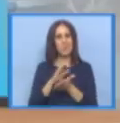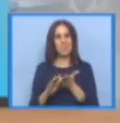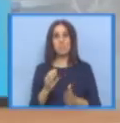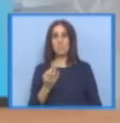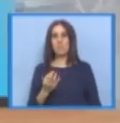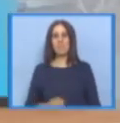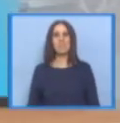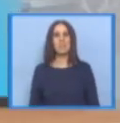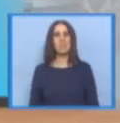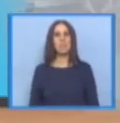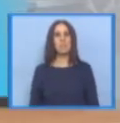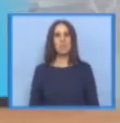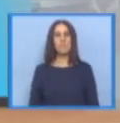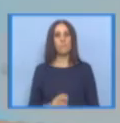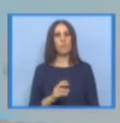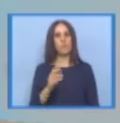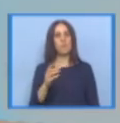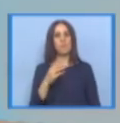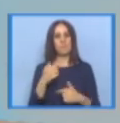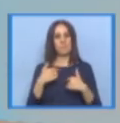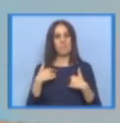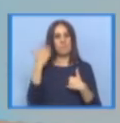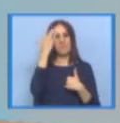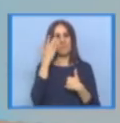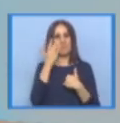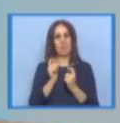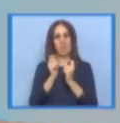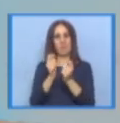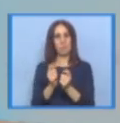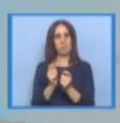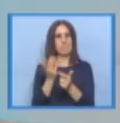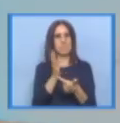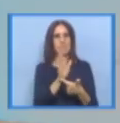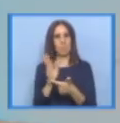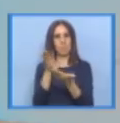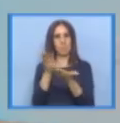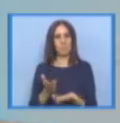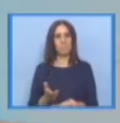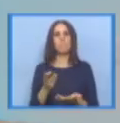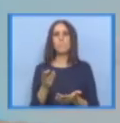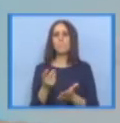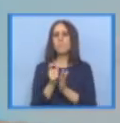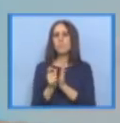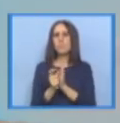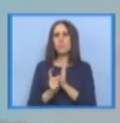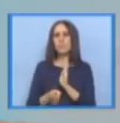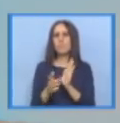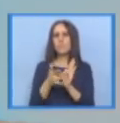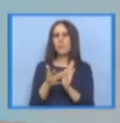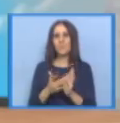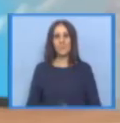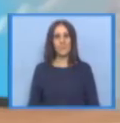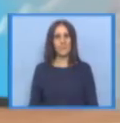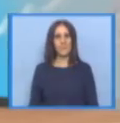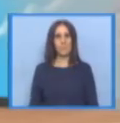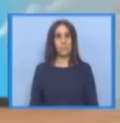conhecem. Foi beatificado, é um exemplo de santidade. O que é que o levou a escrever este livro? A primeira ideia